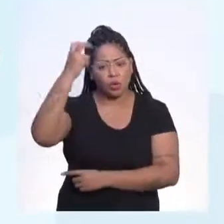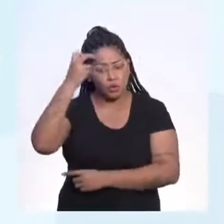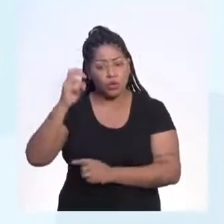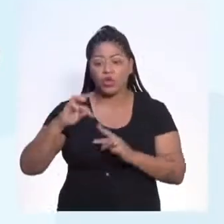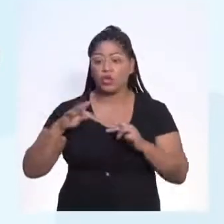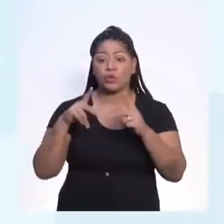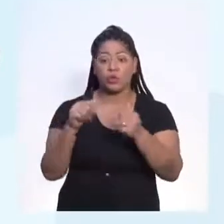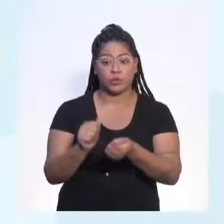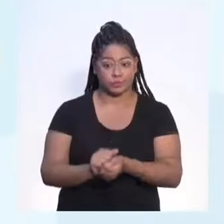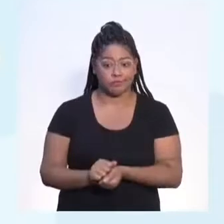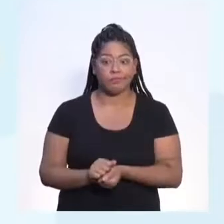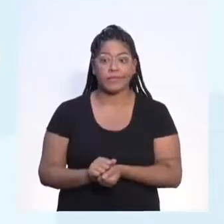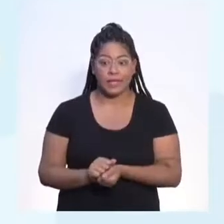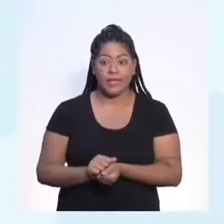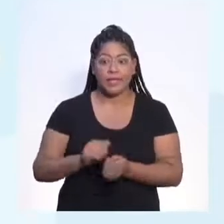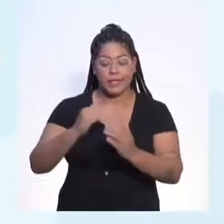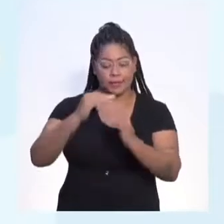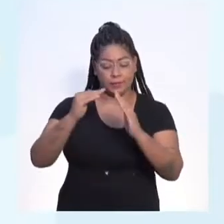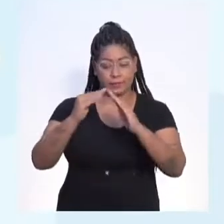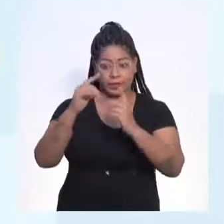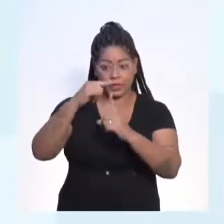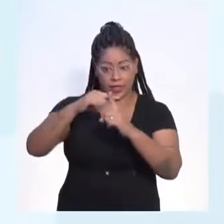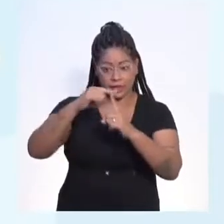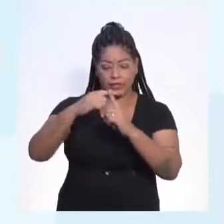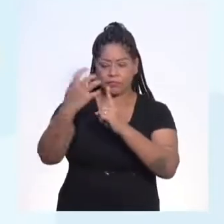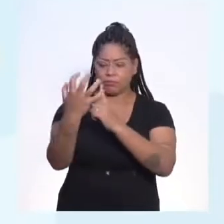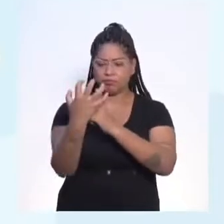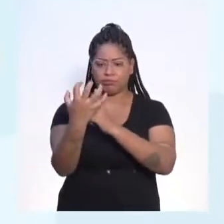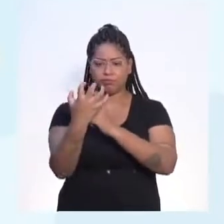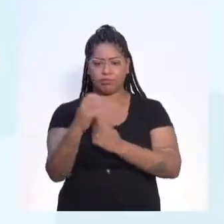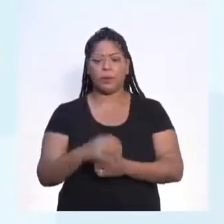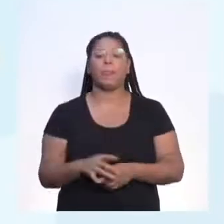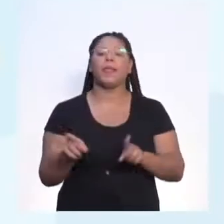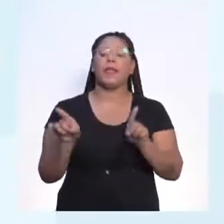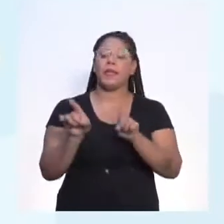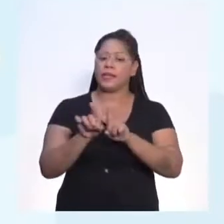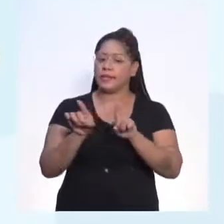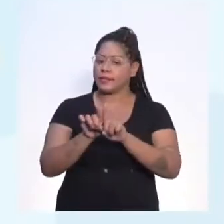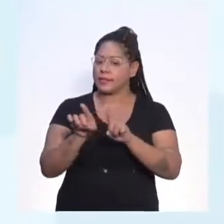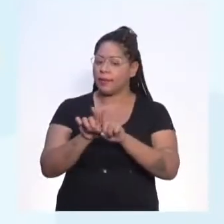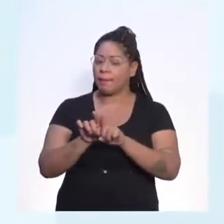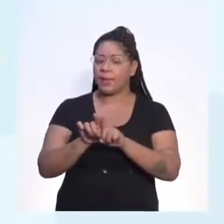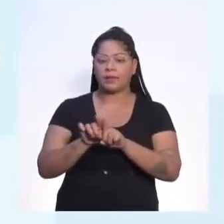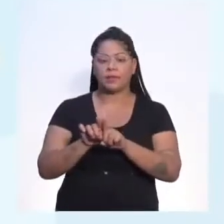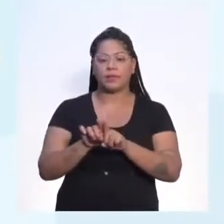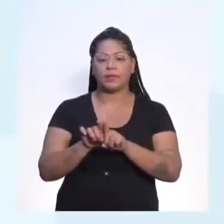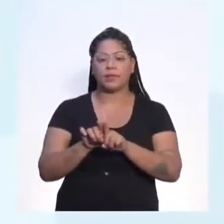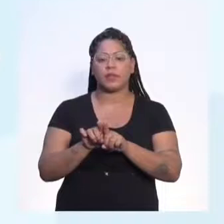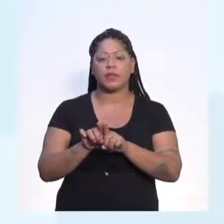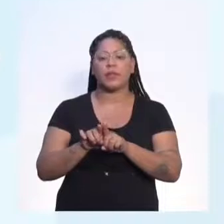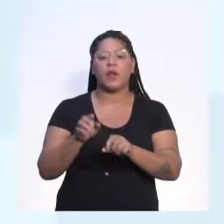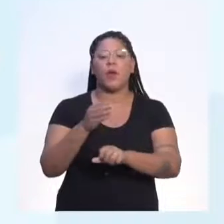tem grande influência. Na sequência, aí nós teremos um período que se chama